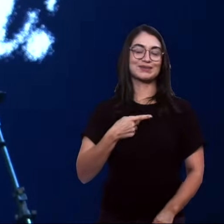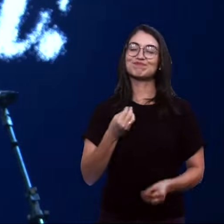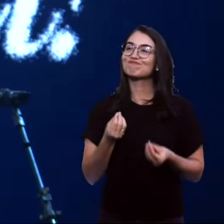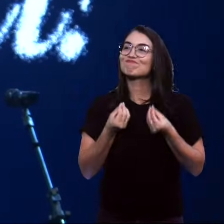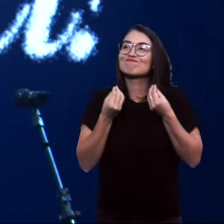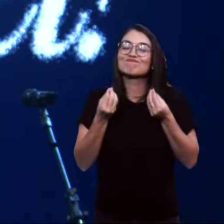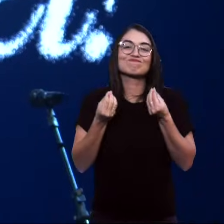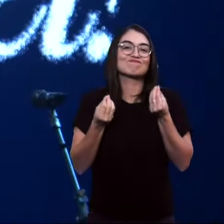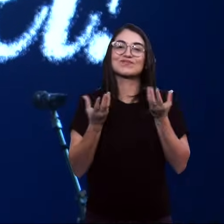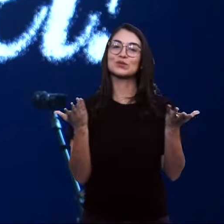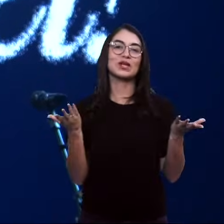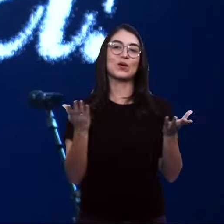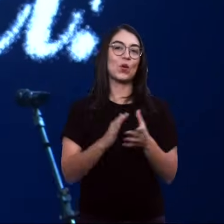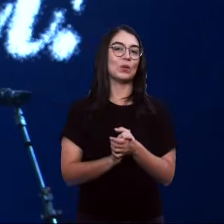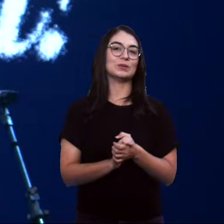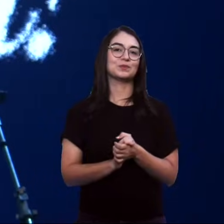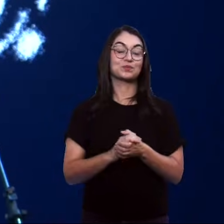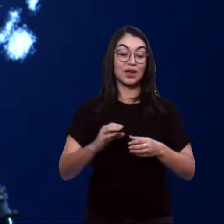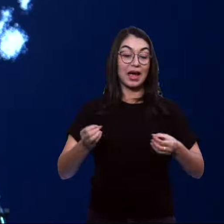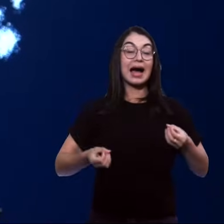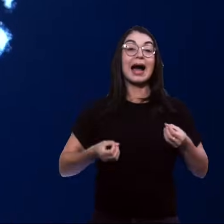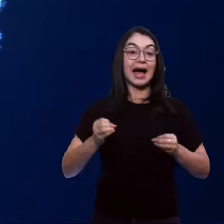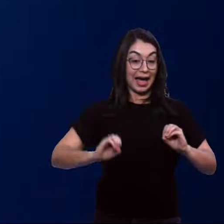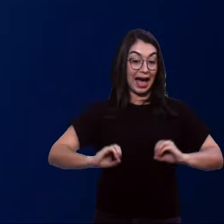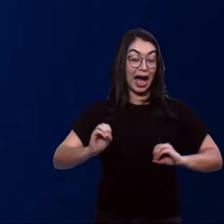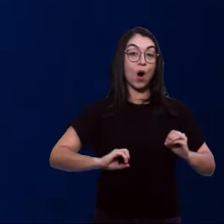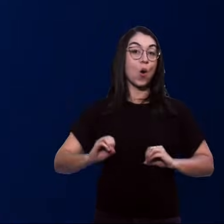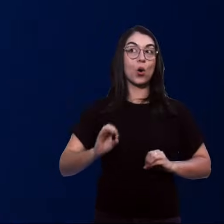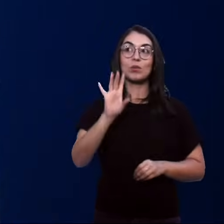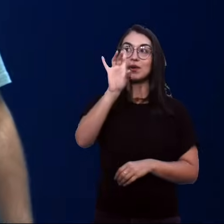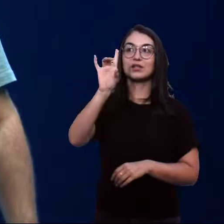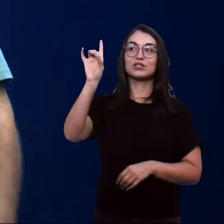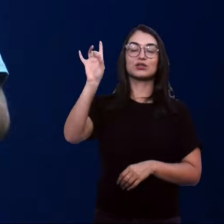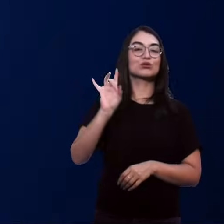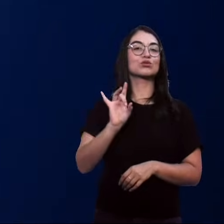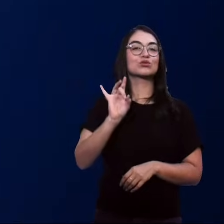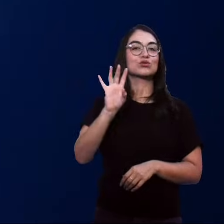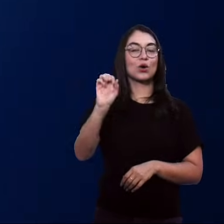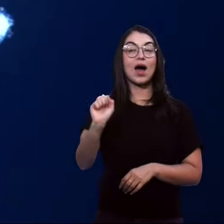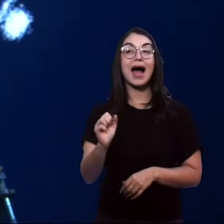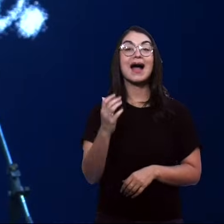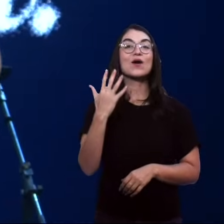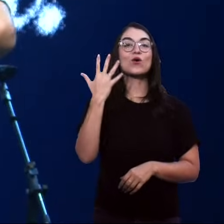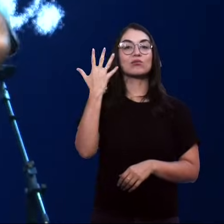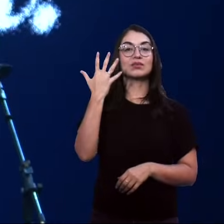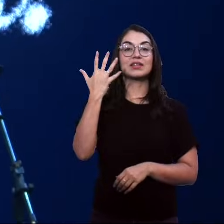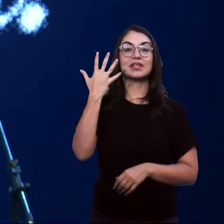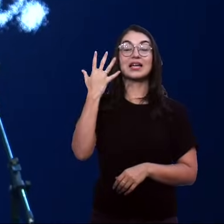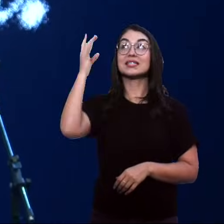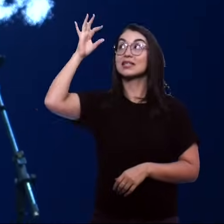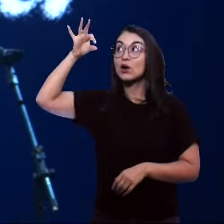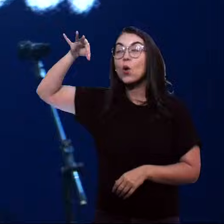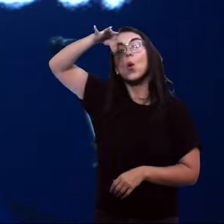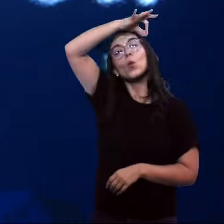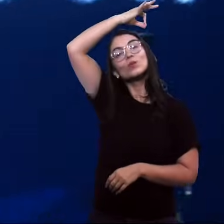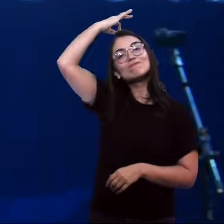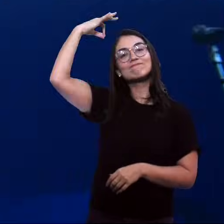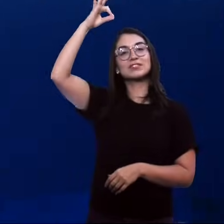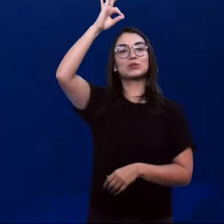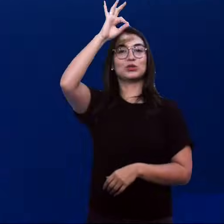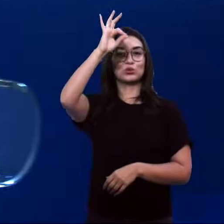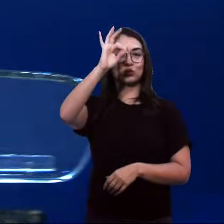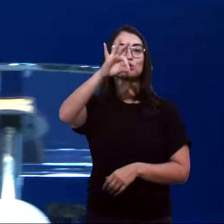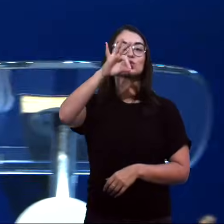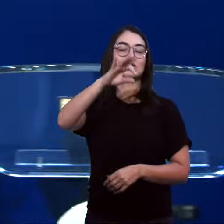feita com o Espírito de Deus. Amém? As coisas de Deus, os planos de Deus